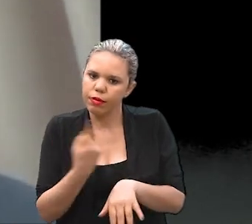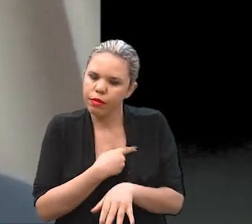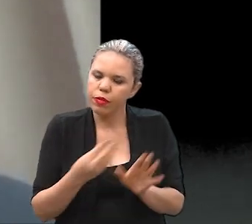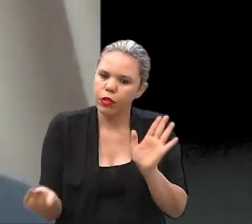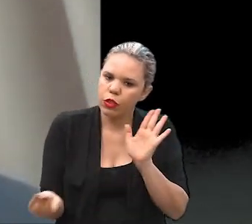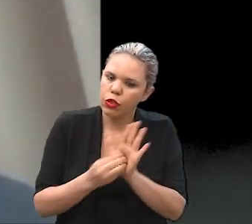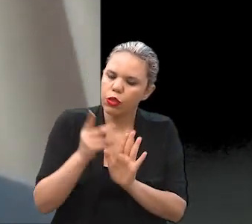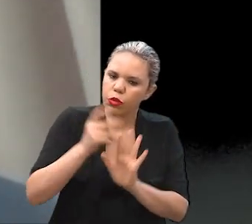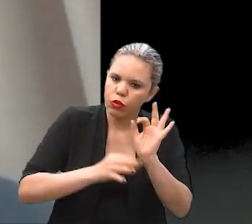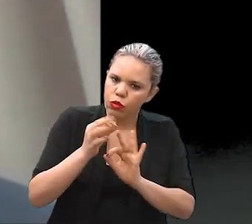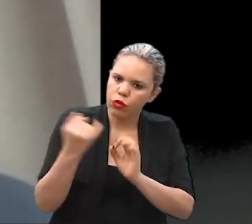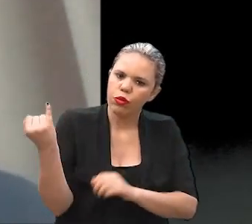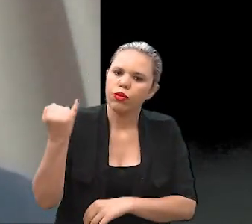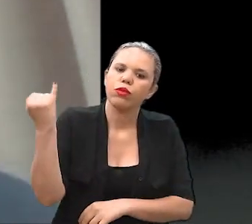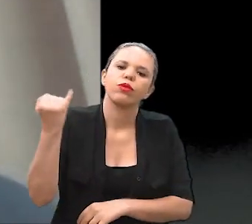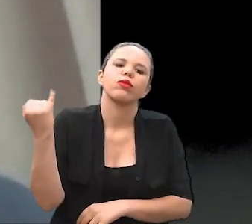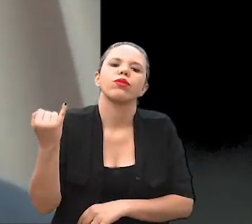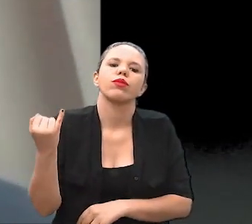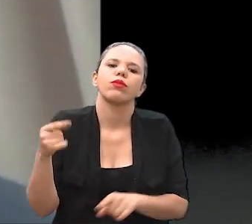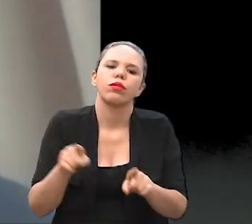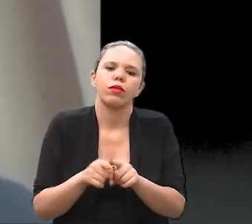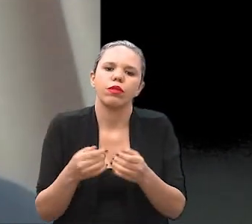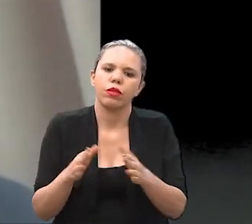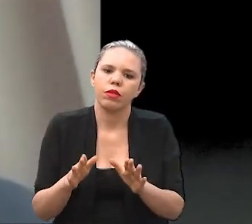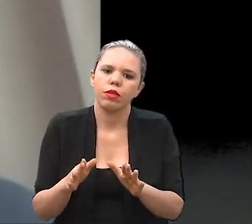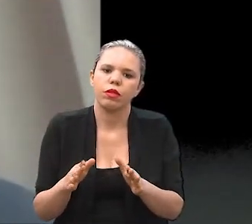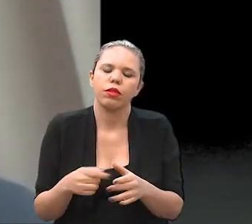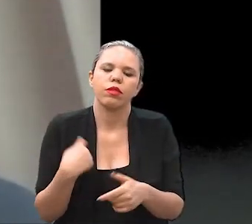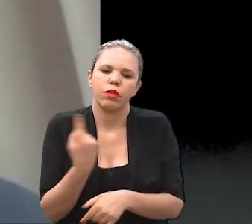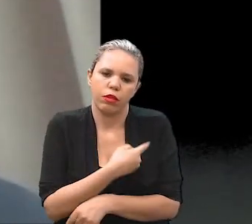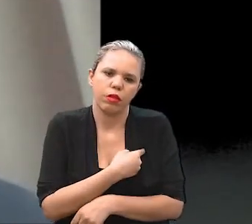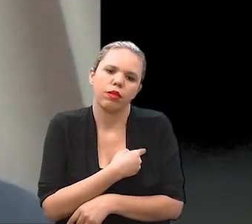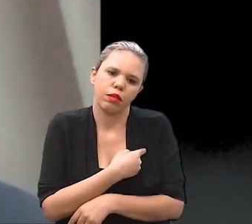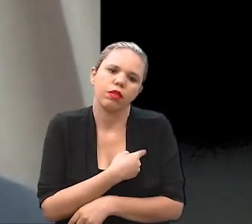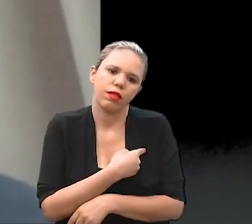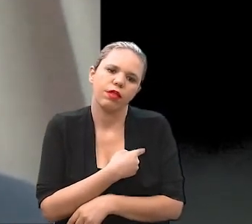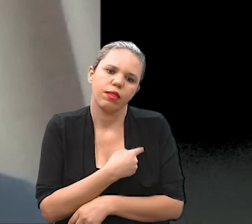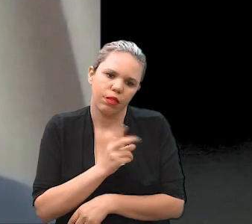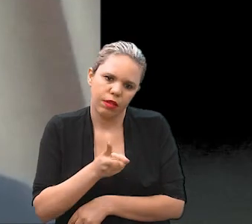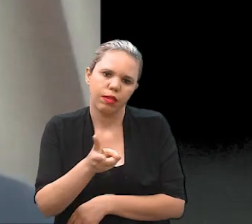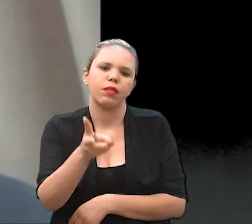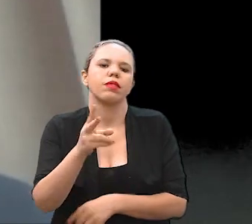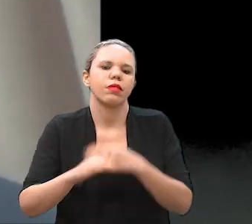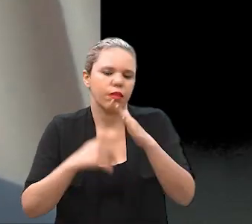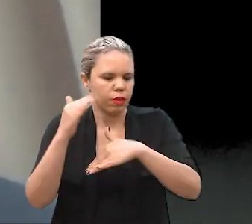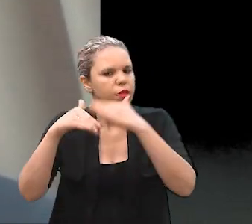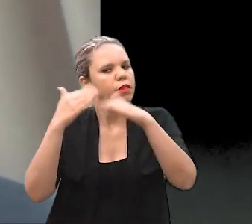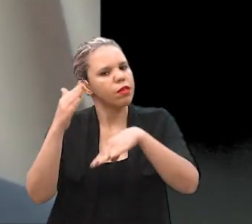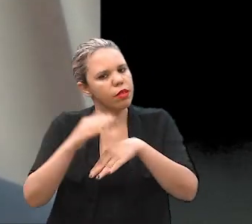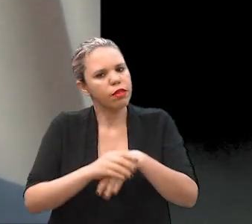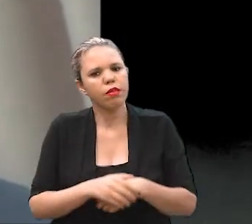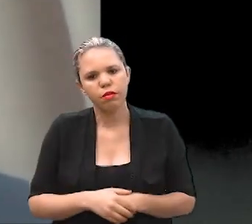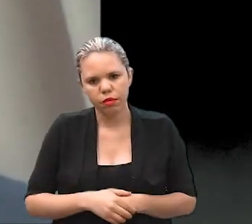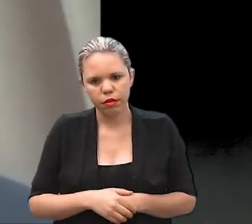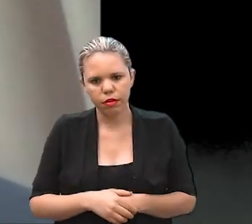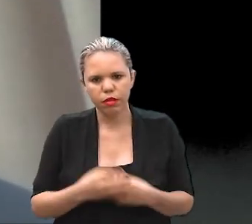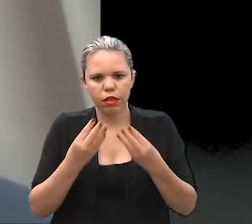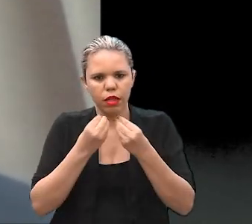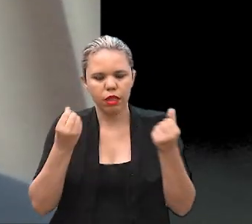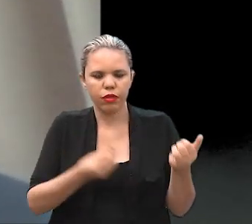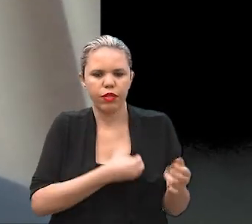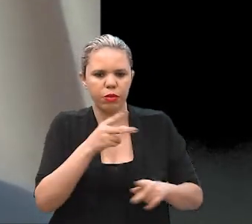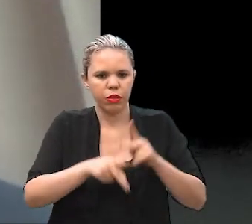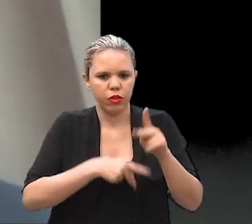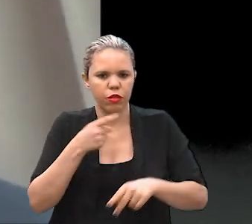protocolamos projetos importantes, mas estamos à disposição aí para que a gente possa continuar avançando na qualidade de vida